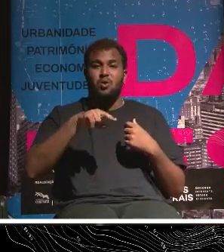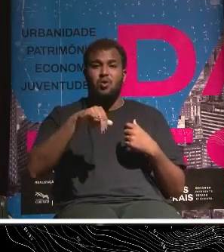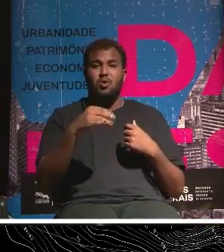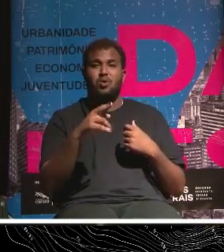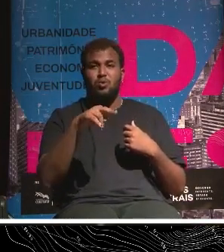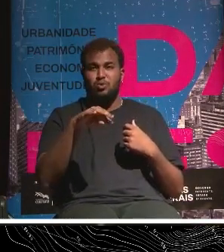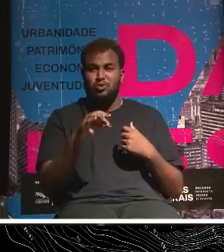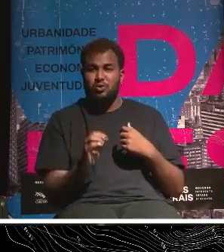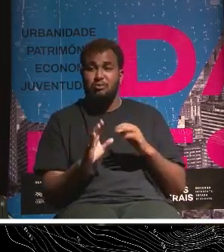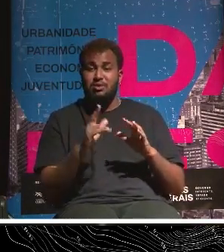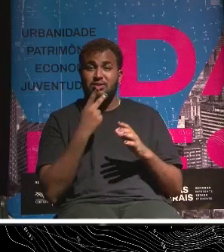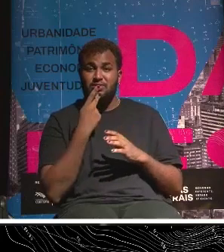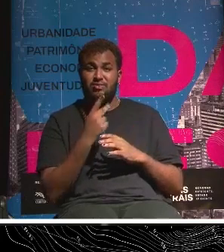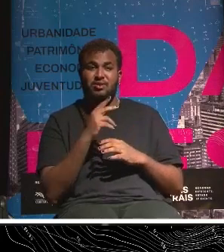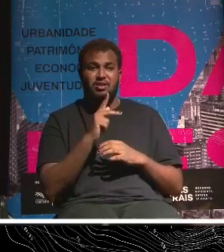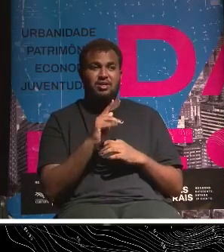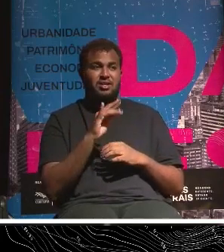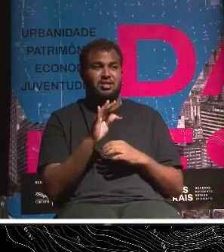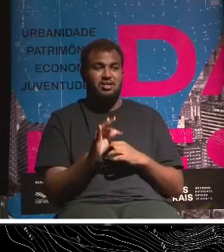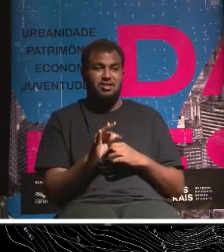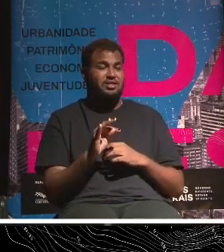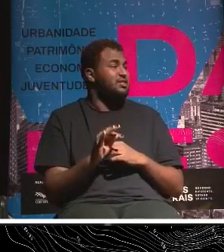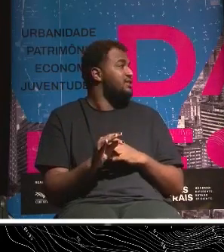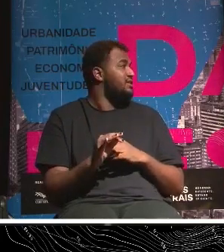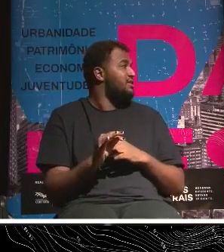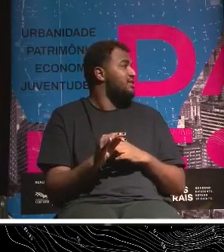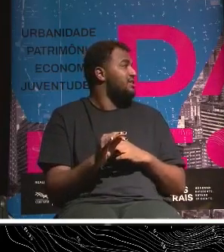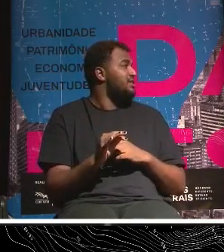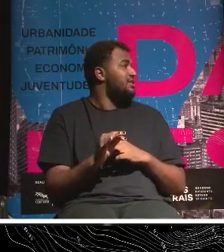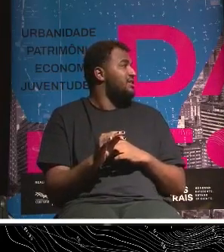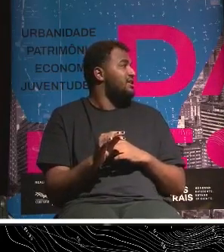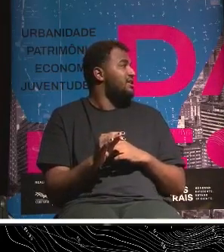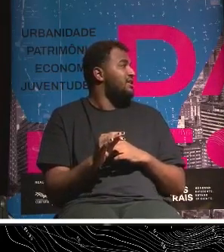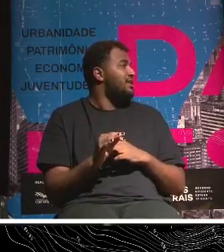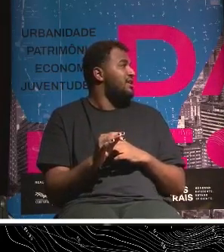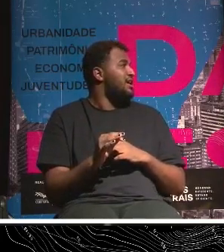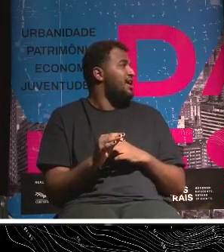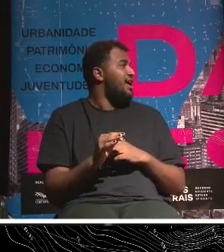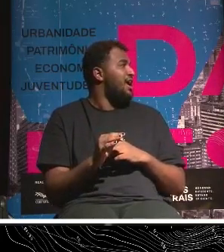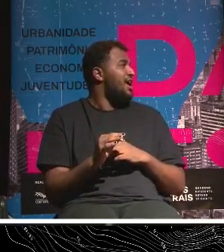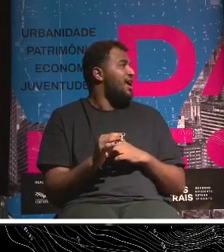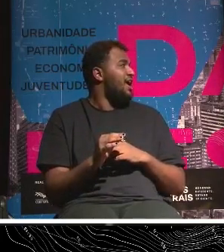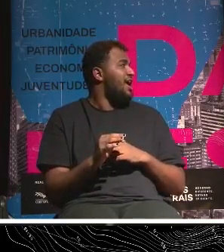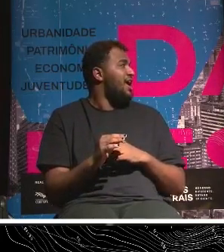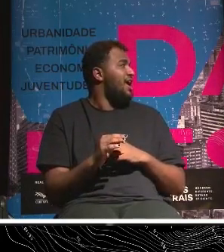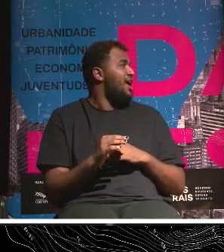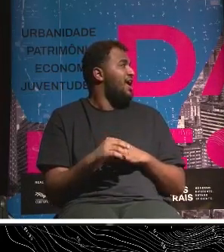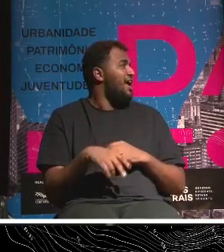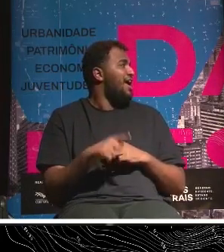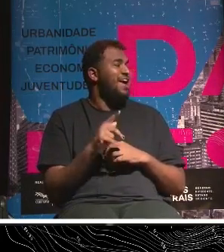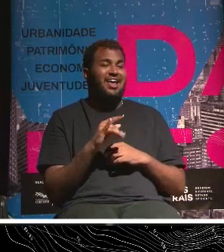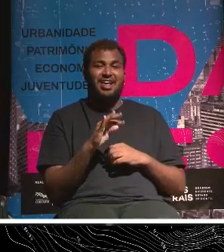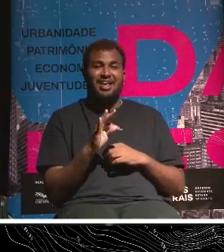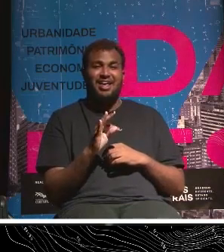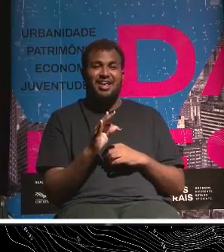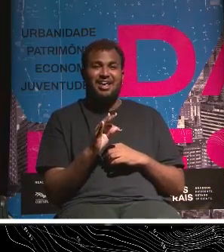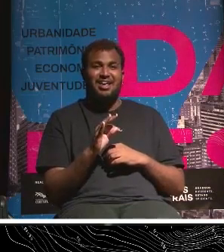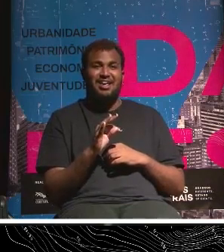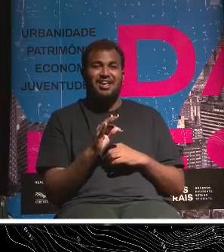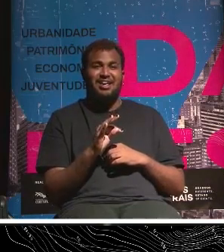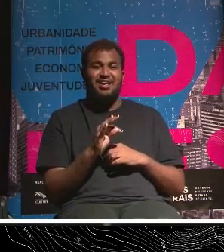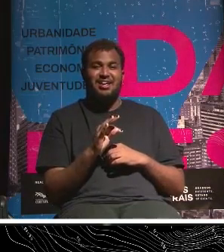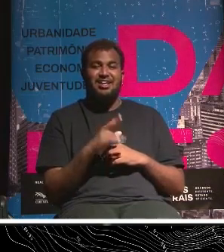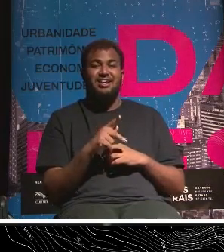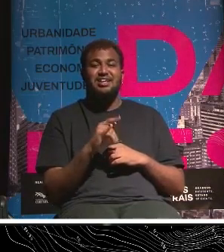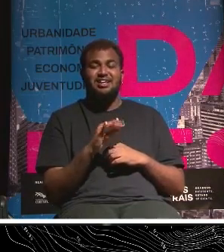fala kit. Você vai chegar no Iapoca, você vai comprar um kit, você não vai comprar um conjunto. Né? Então, Mas,